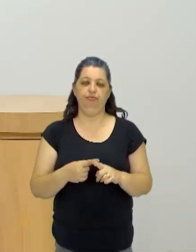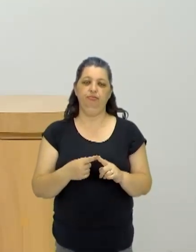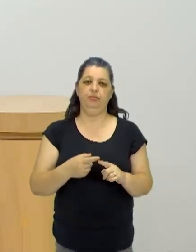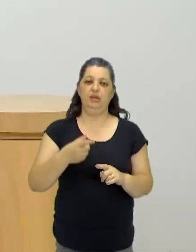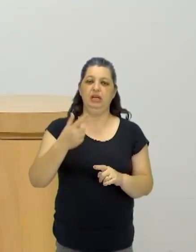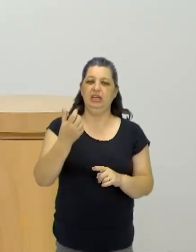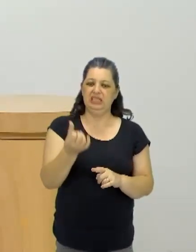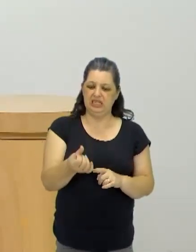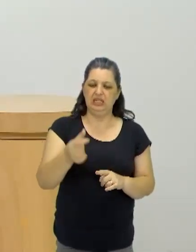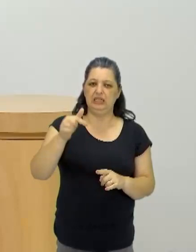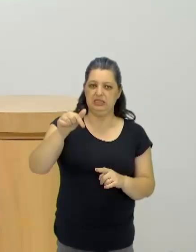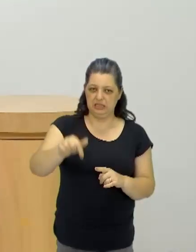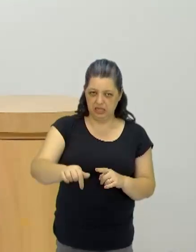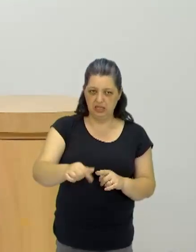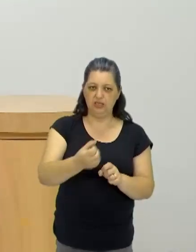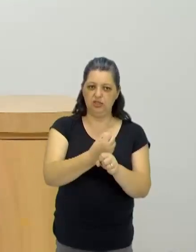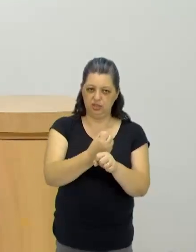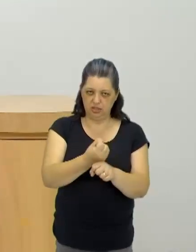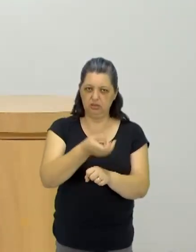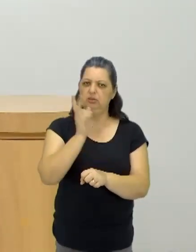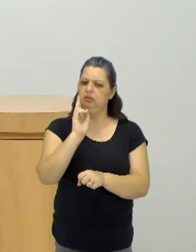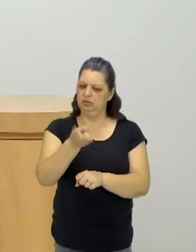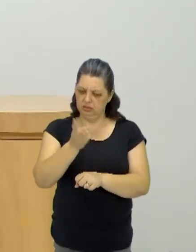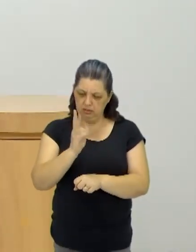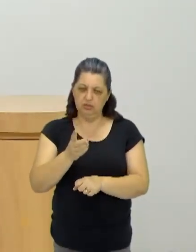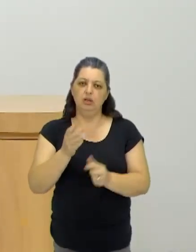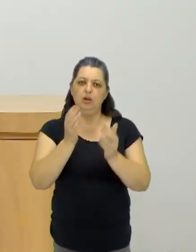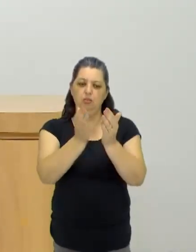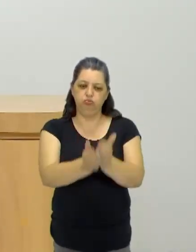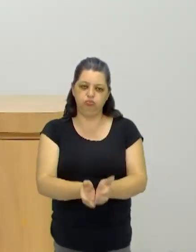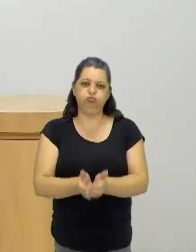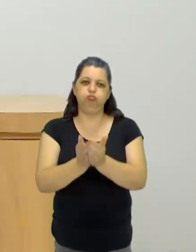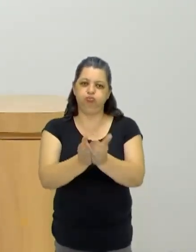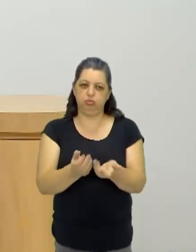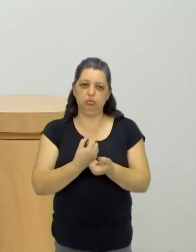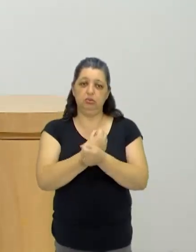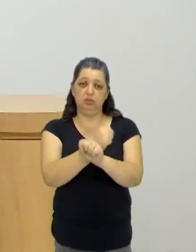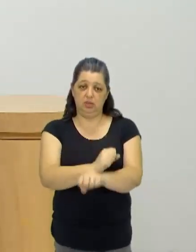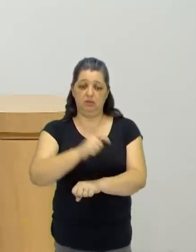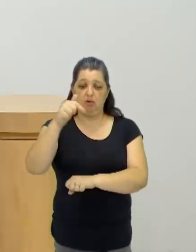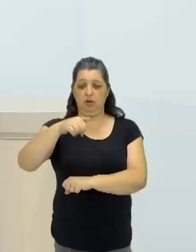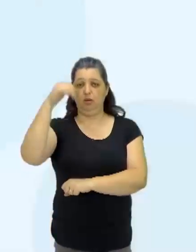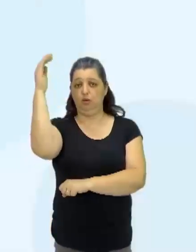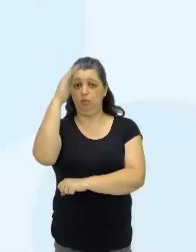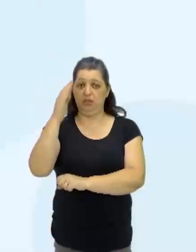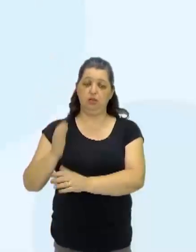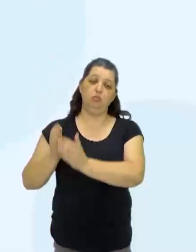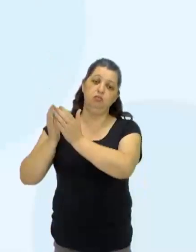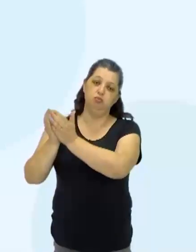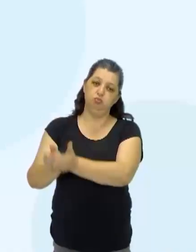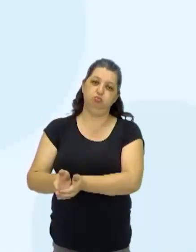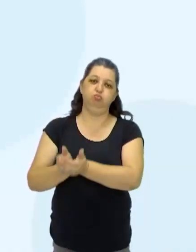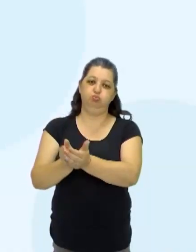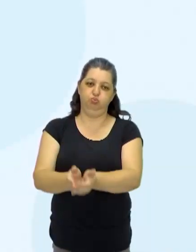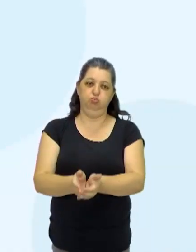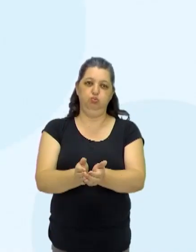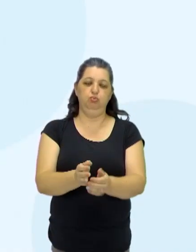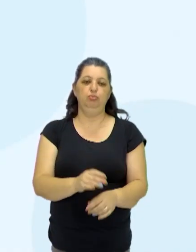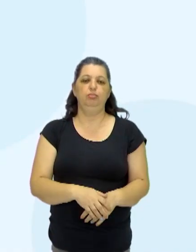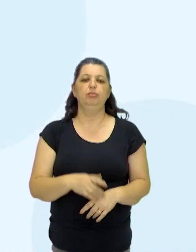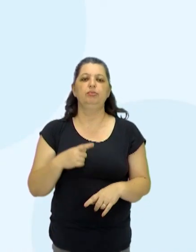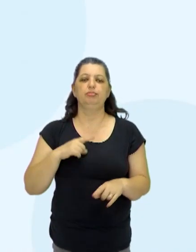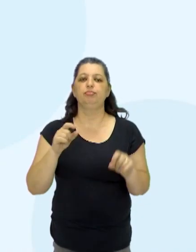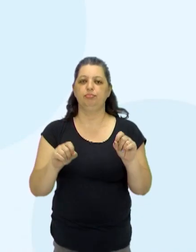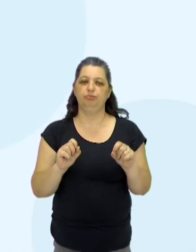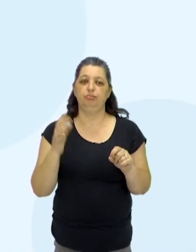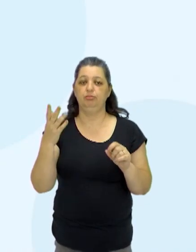tem registros de entrada ainda de navio negreiro no Brasil. E você começa a ter, simultaneamente a isso, um